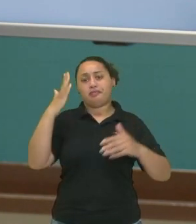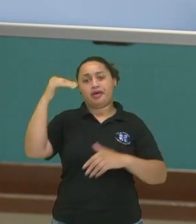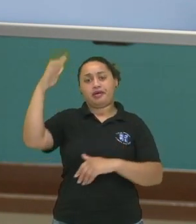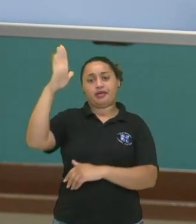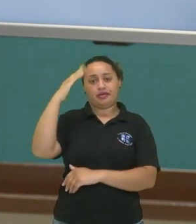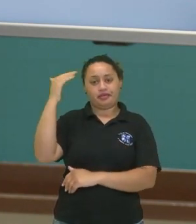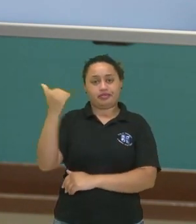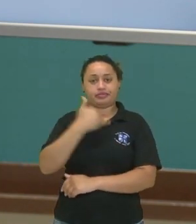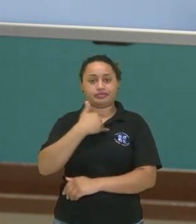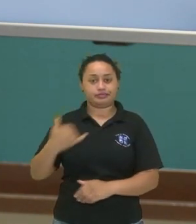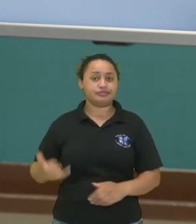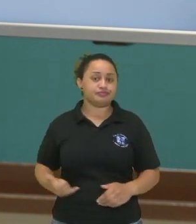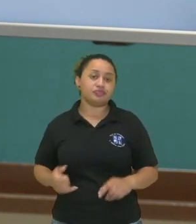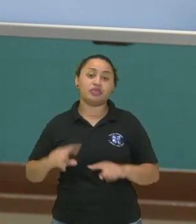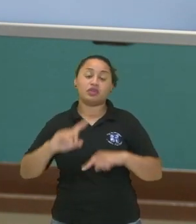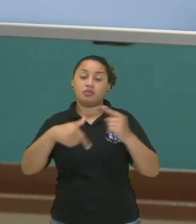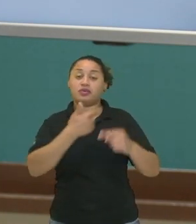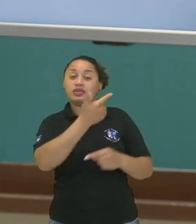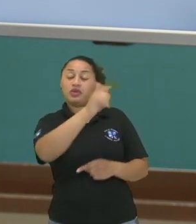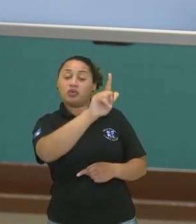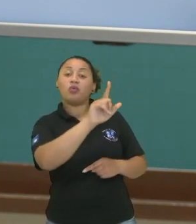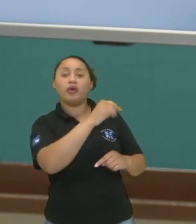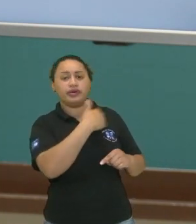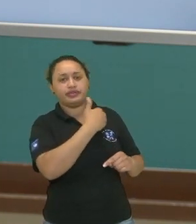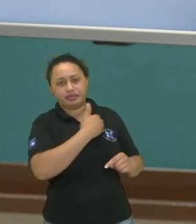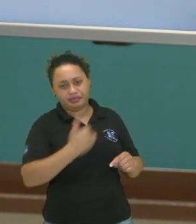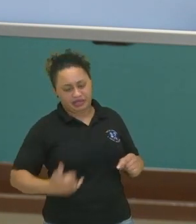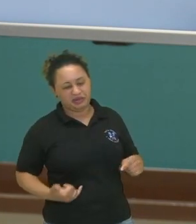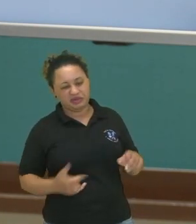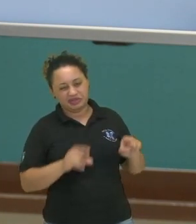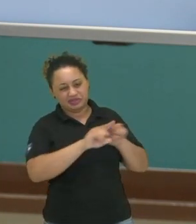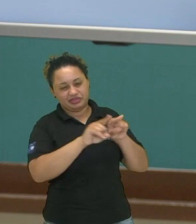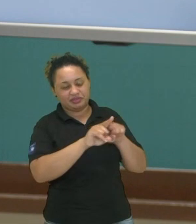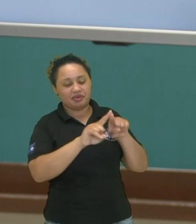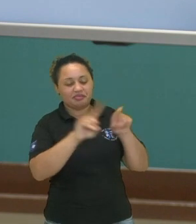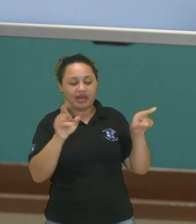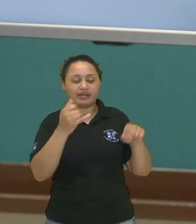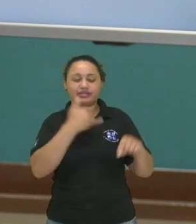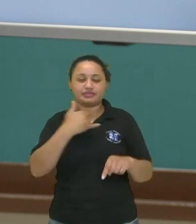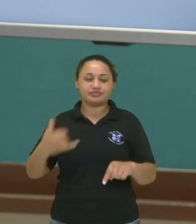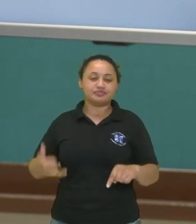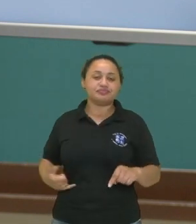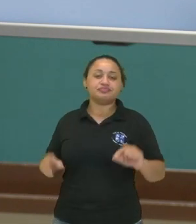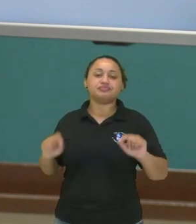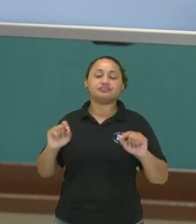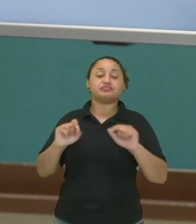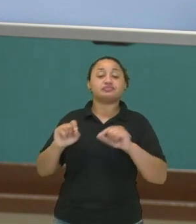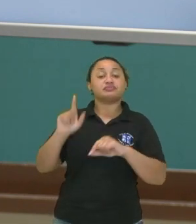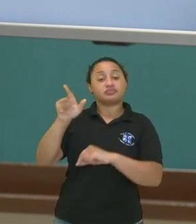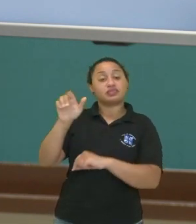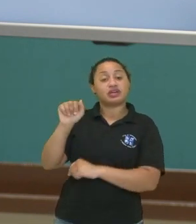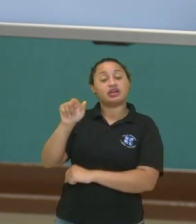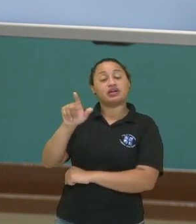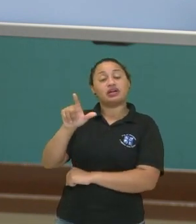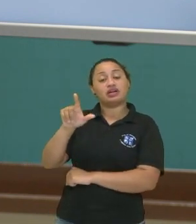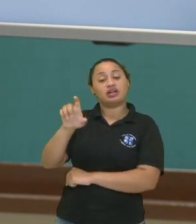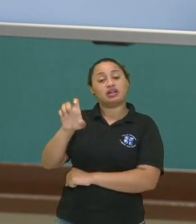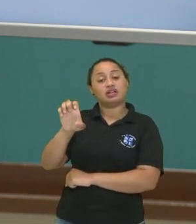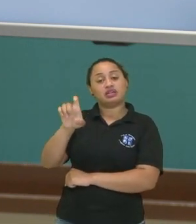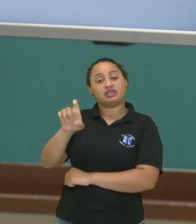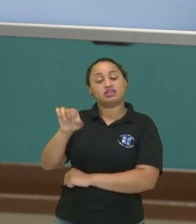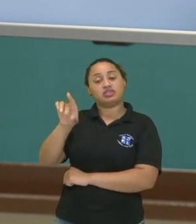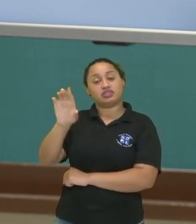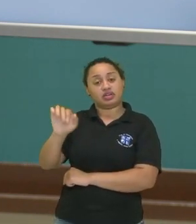para o Gengis Khan, o imperador mongol. Mas o império de Alexandre o Grande foi considerado o segundo maior do